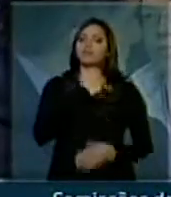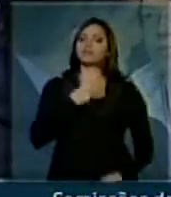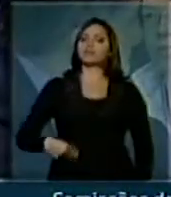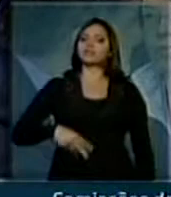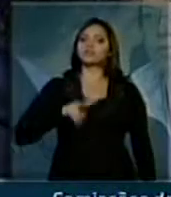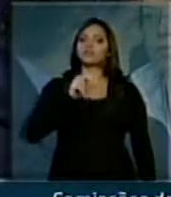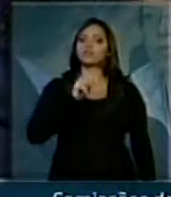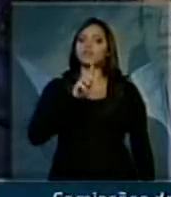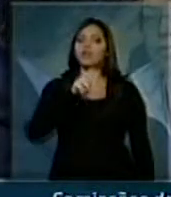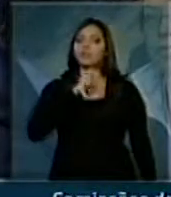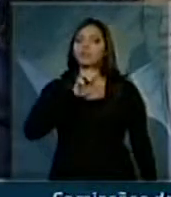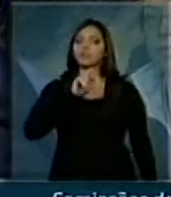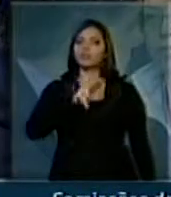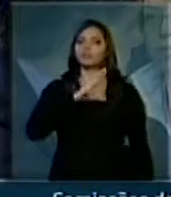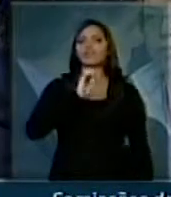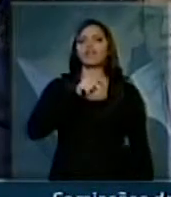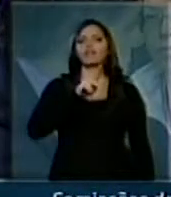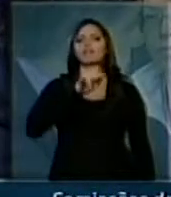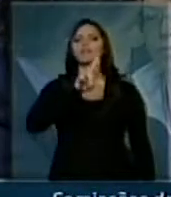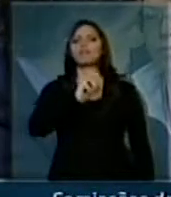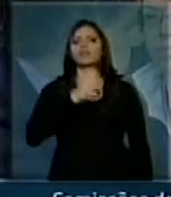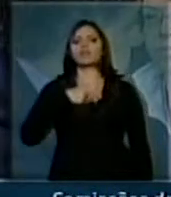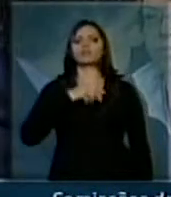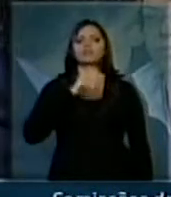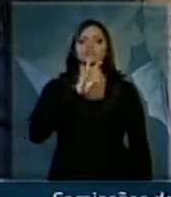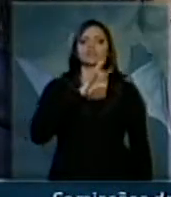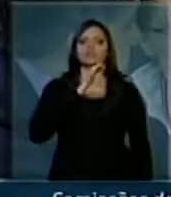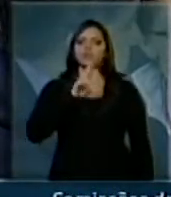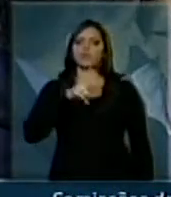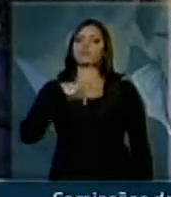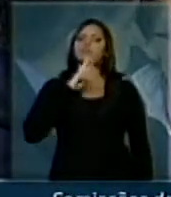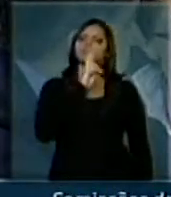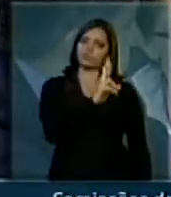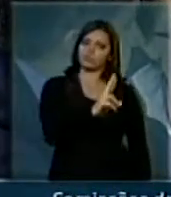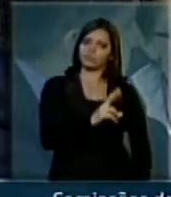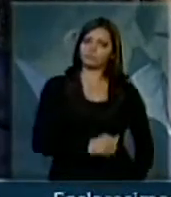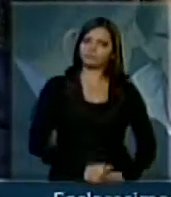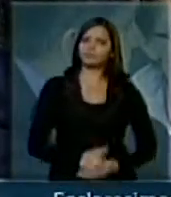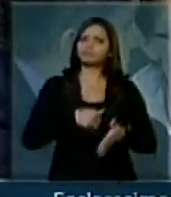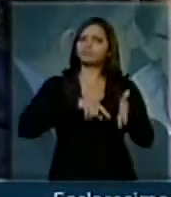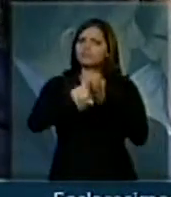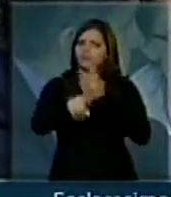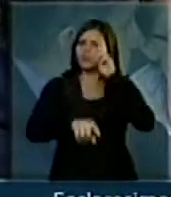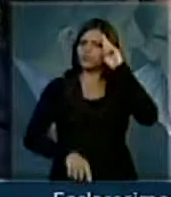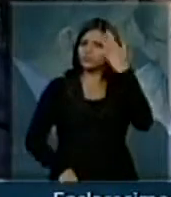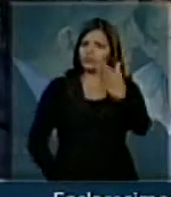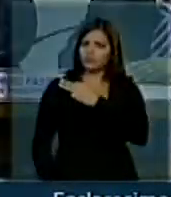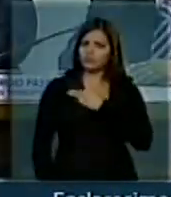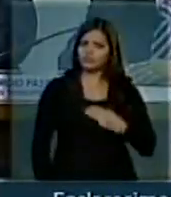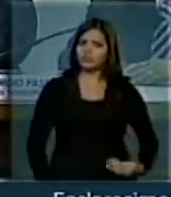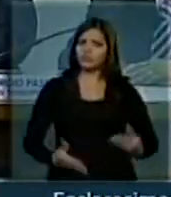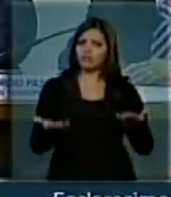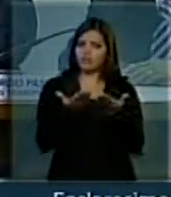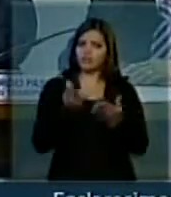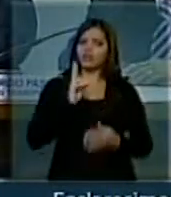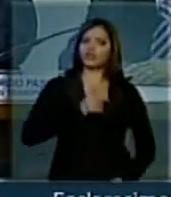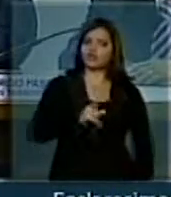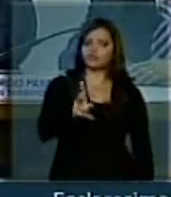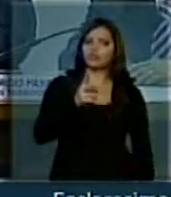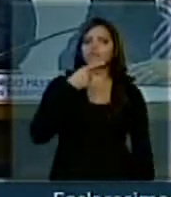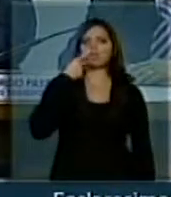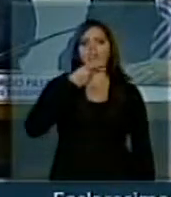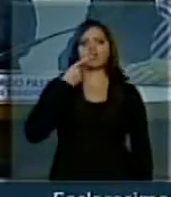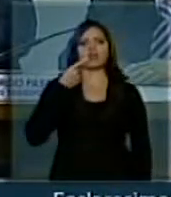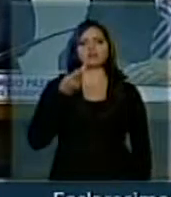Campelo. Assim pergunto a Vossa Excelência, se continua a reiterar que não existem,